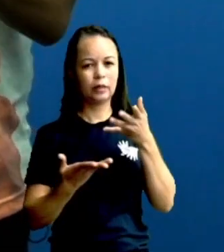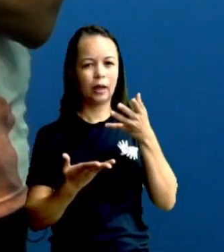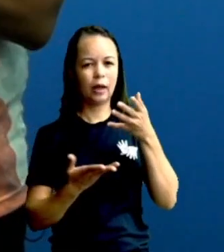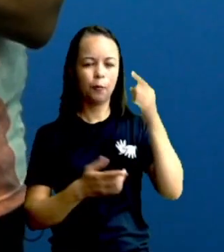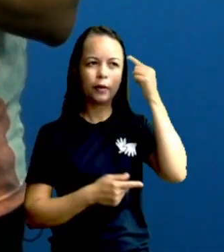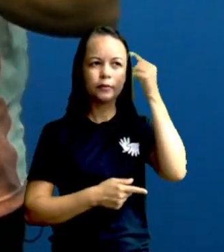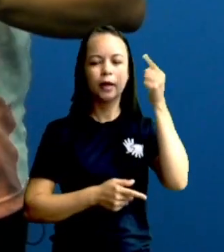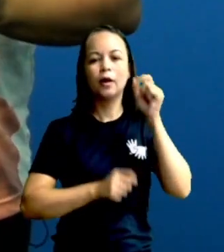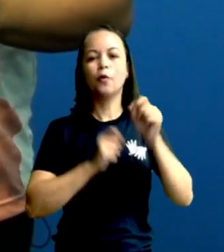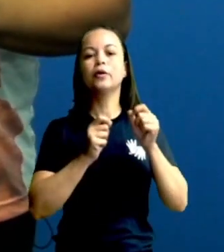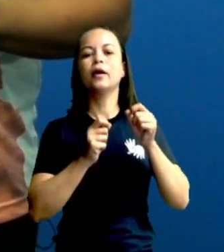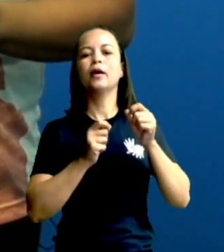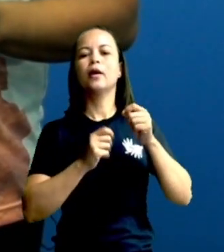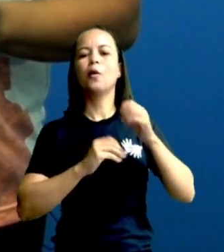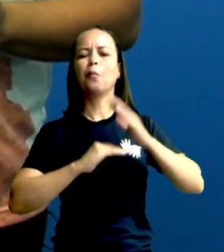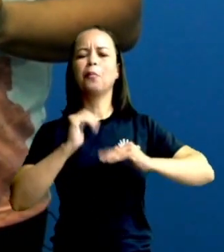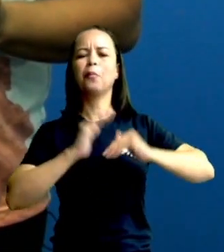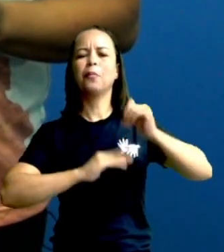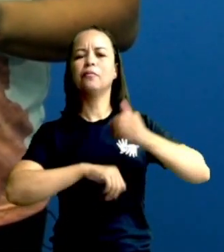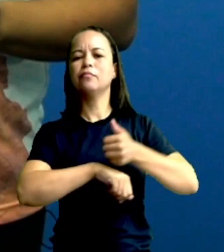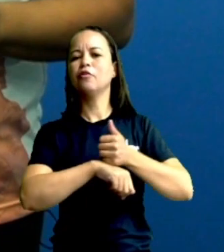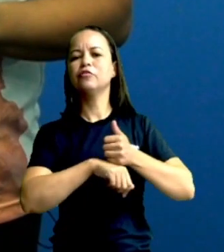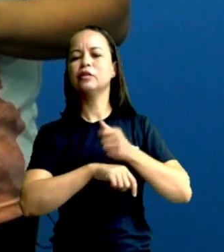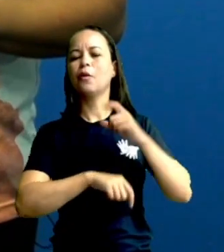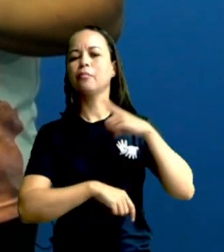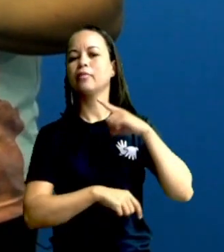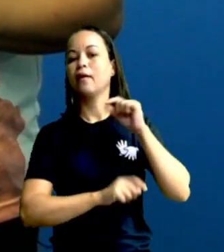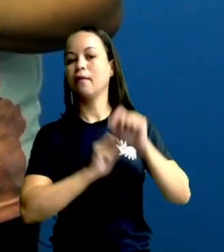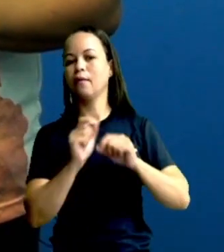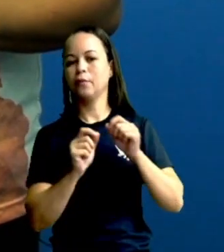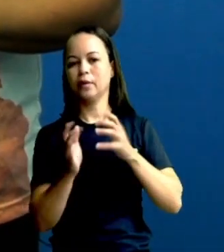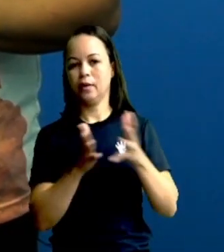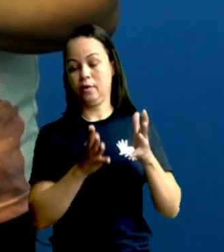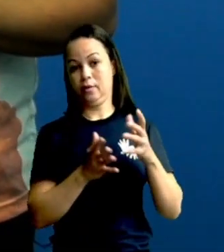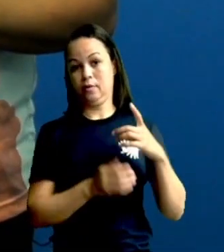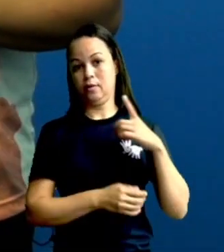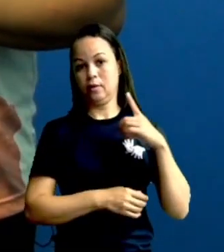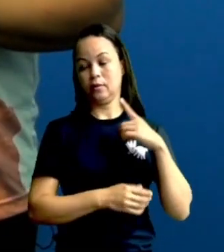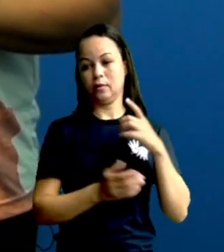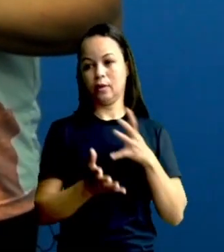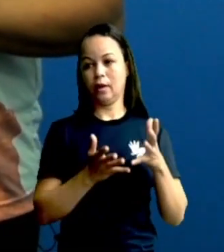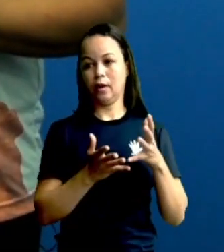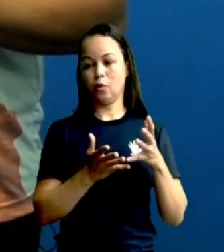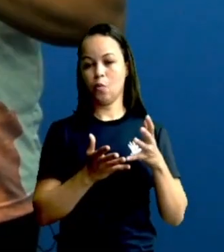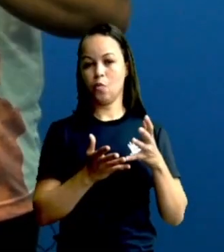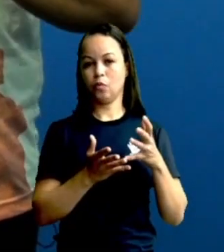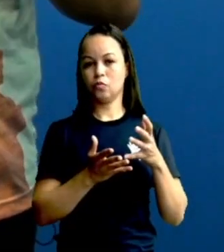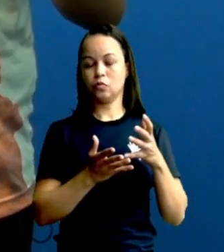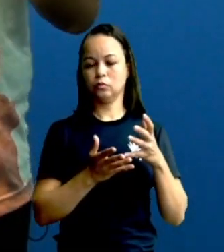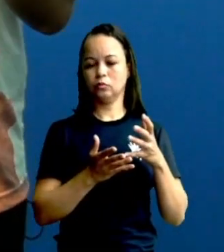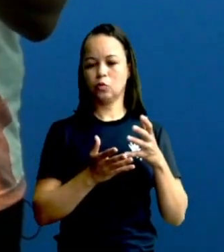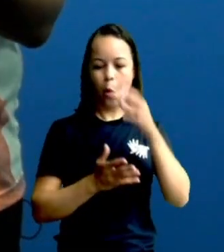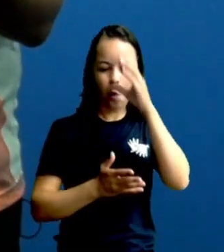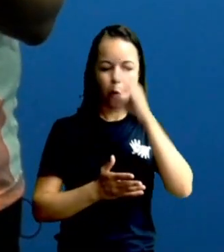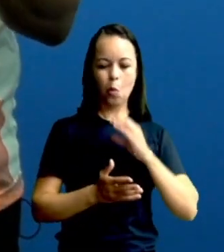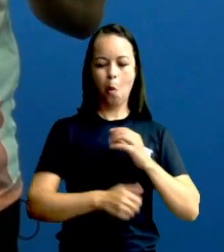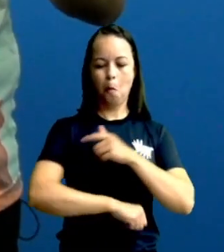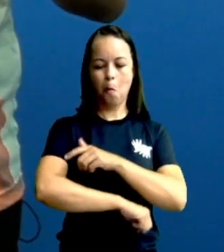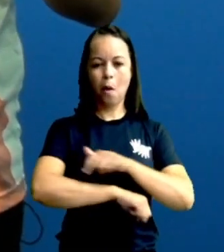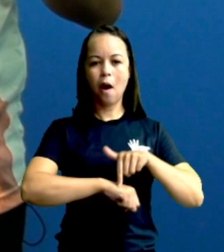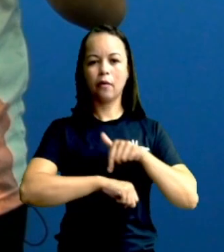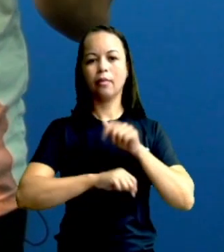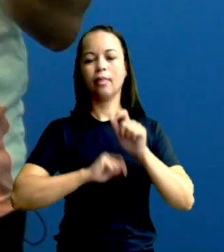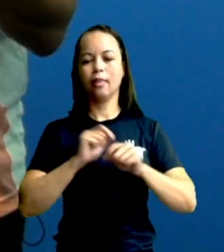um profissional que tem, como eu falei, um comportamento que faz com que você se exponha muito